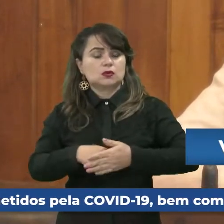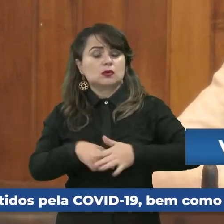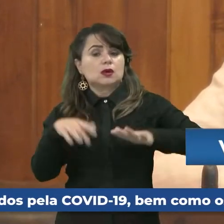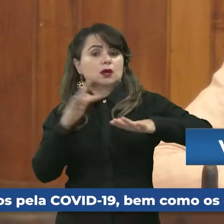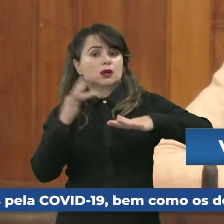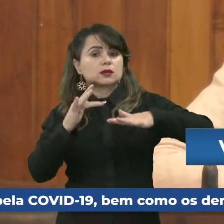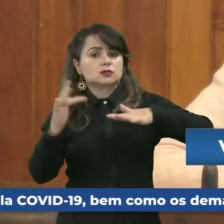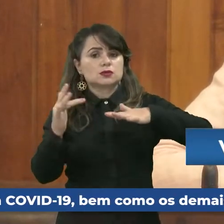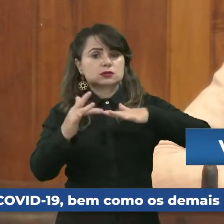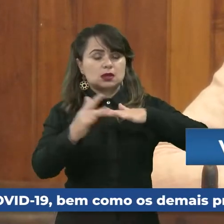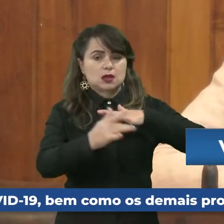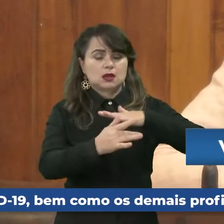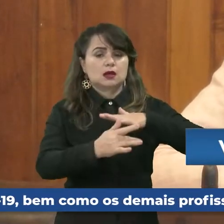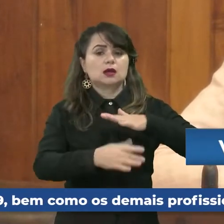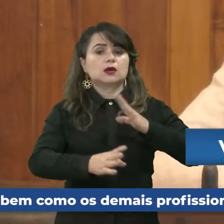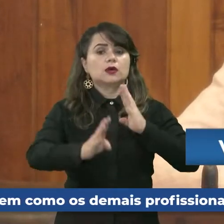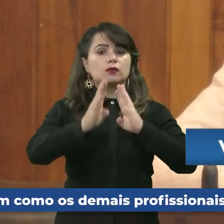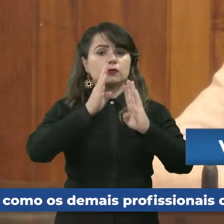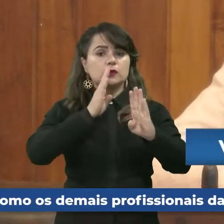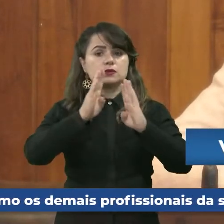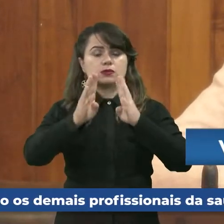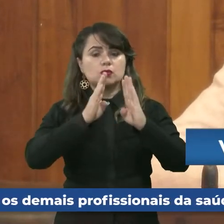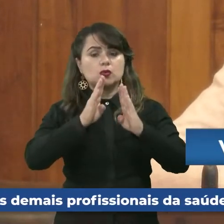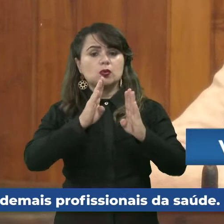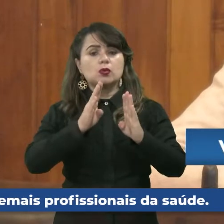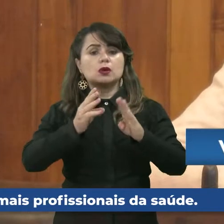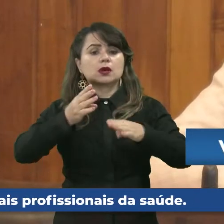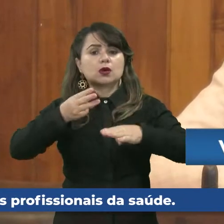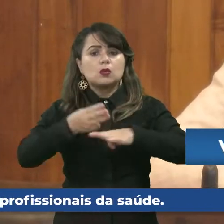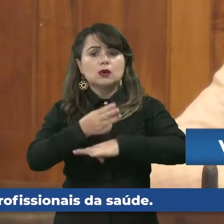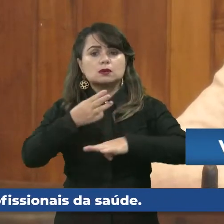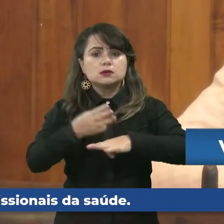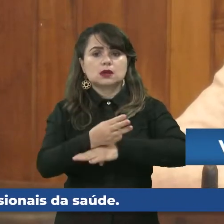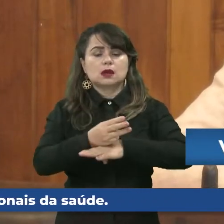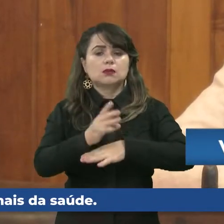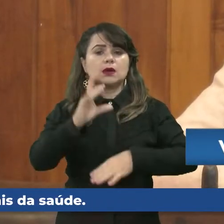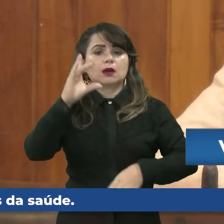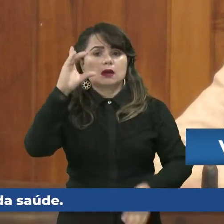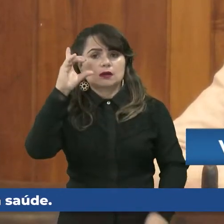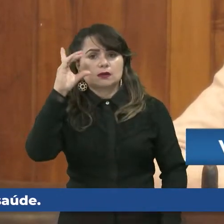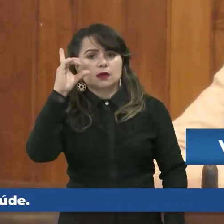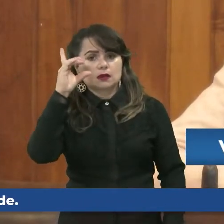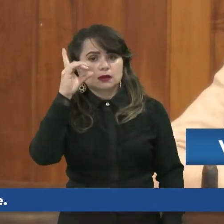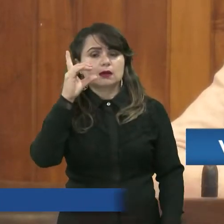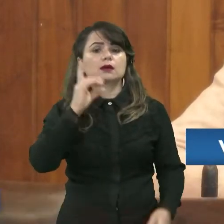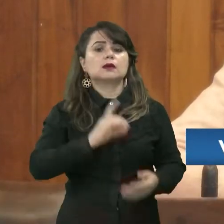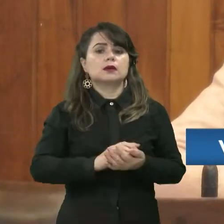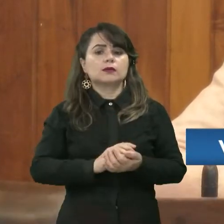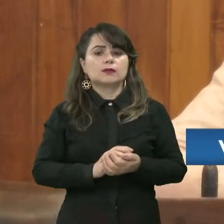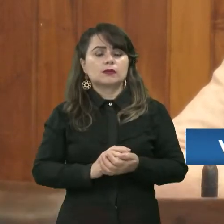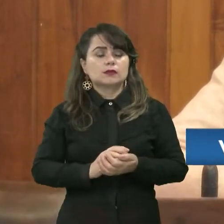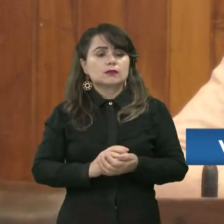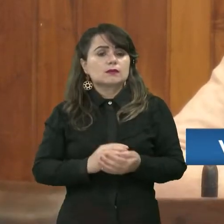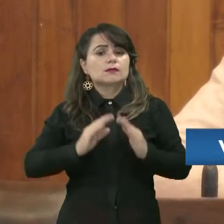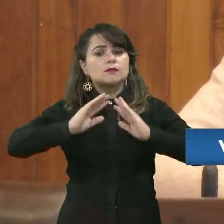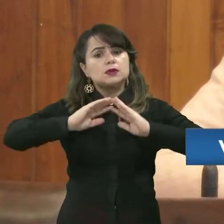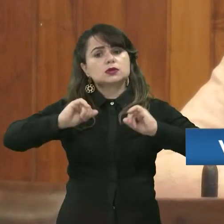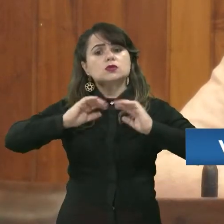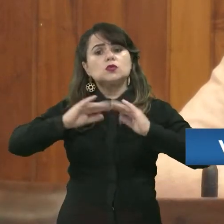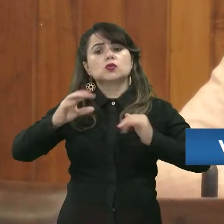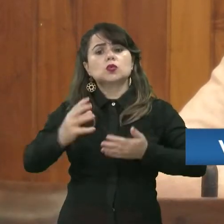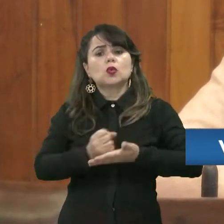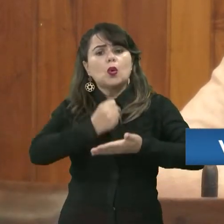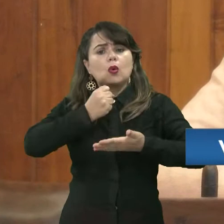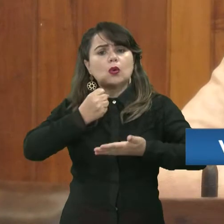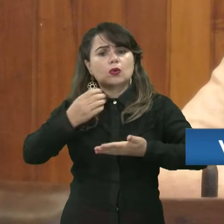WhatsApp, Instagram e pede socorro no momento de leito. Eles falaram assim para mim no meu WhatsApp: